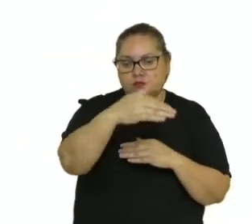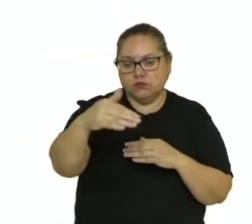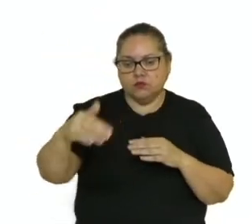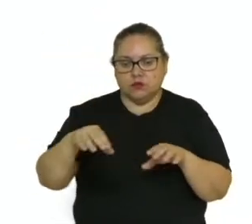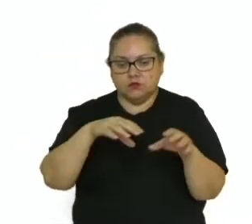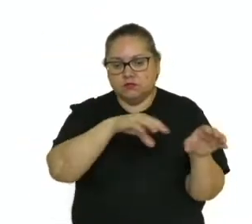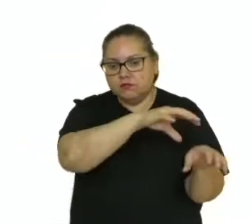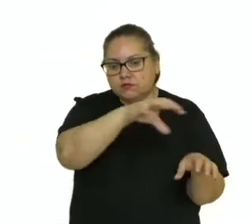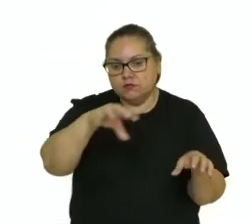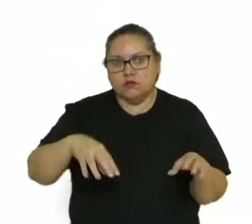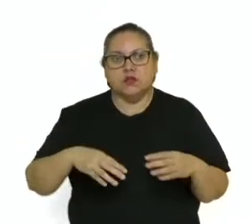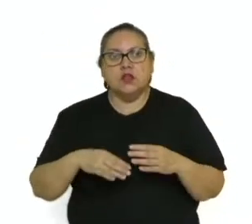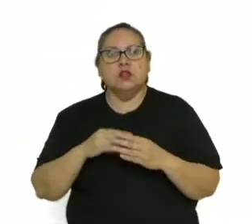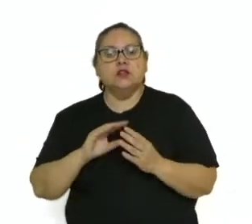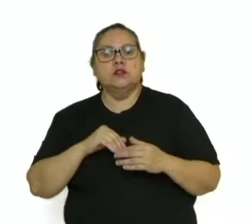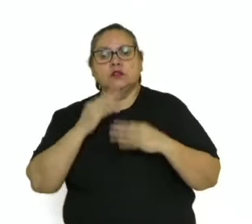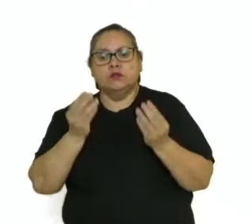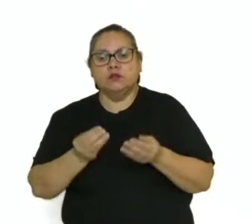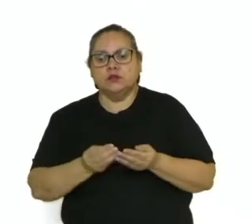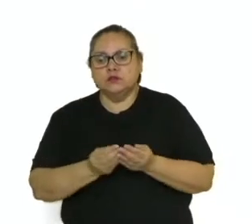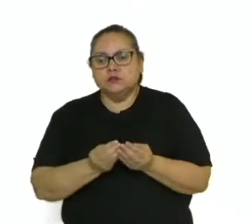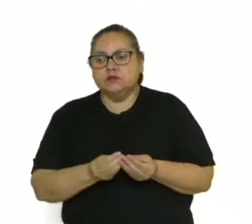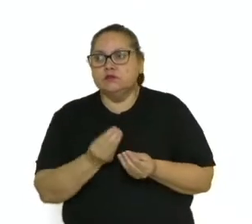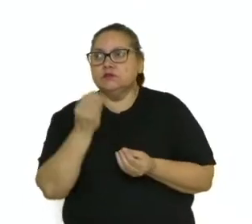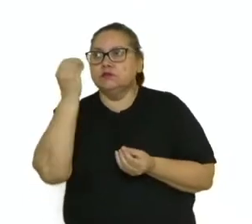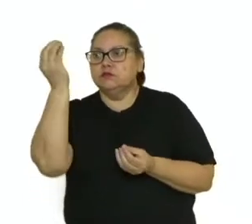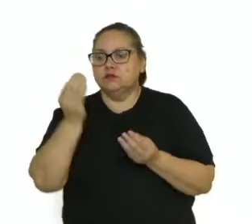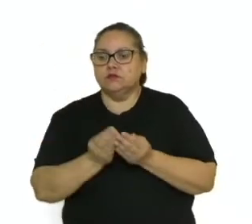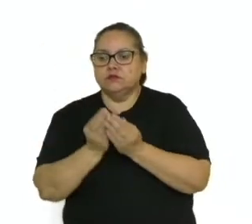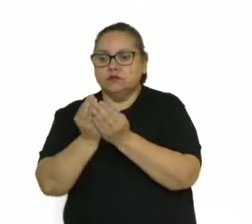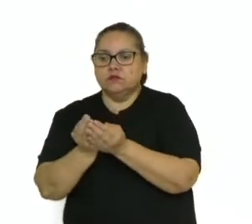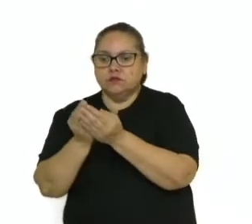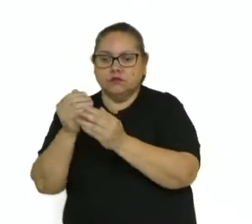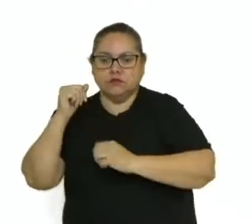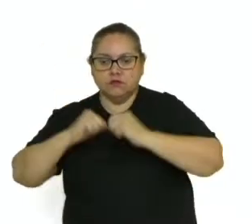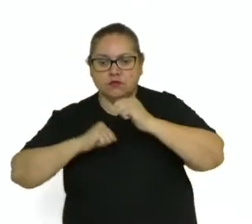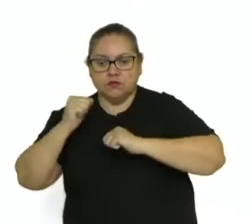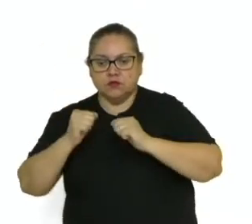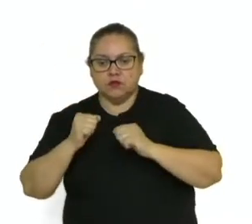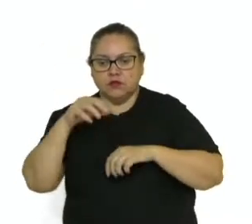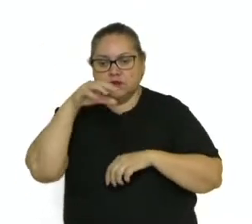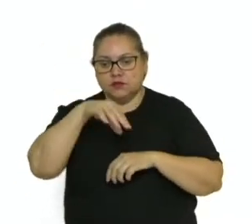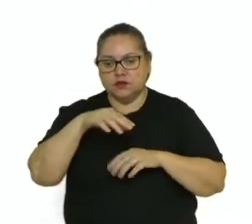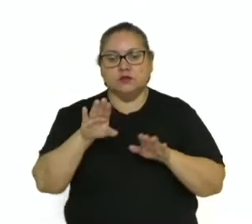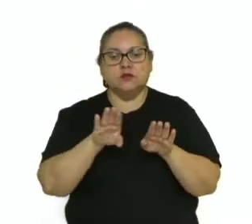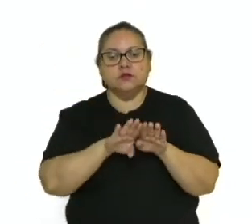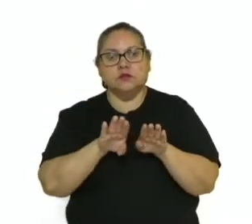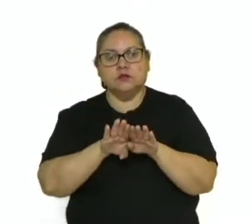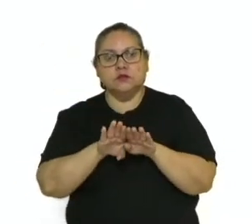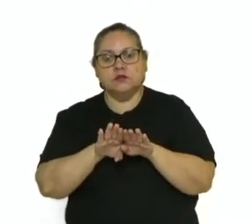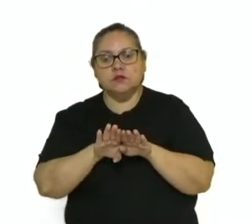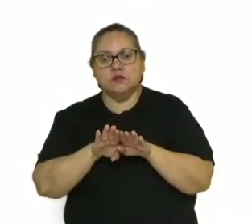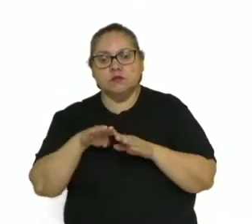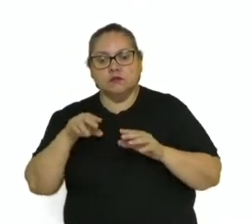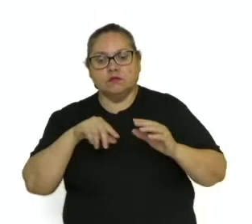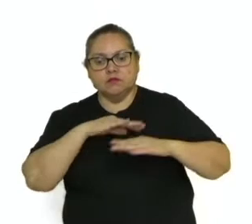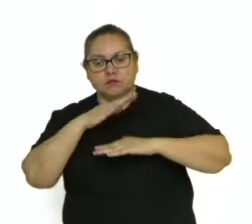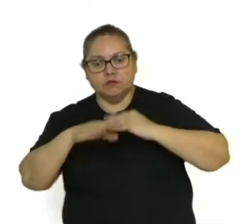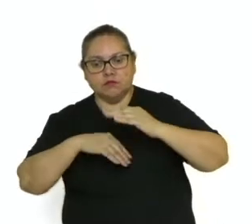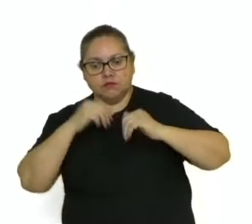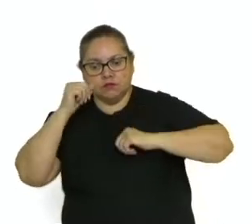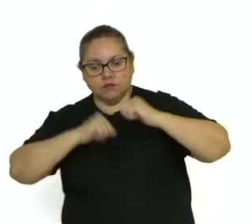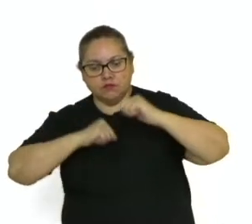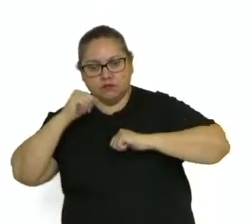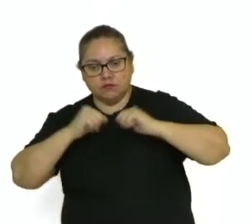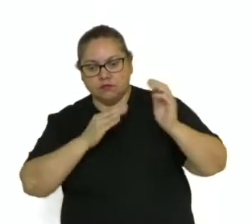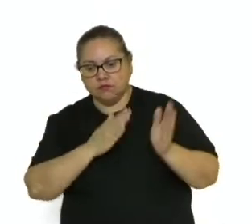do planeta e depois exportar os seus produtos industrializados. Esse continente também passou por intensos processos de